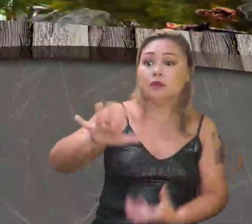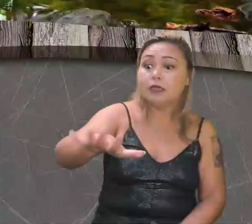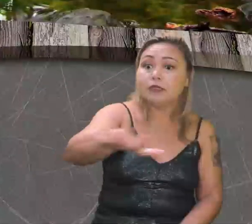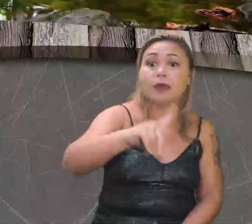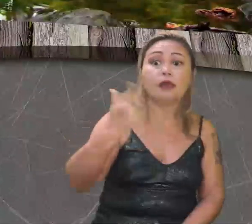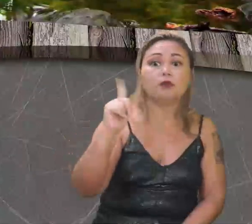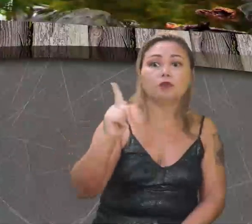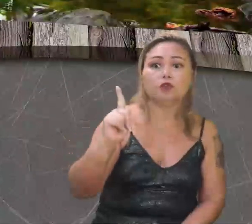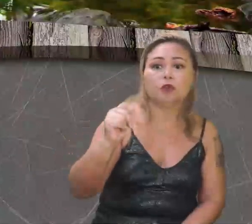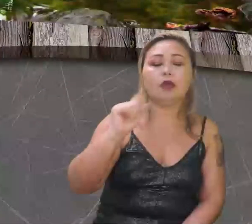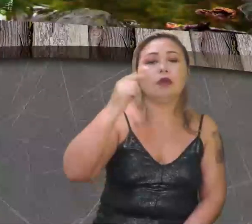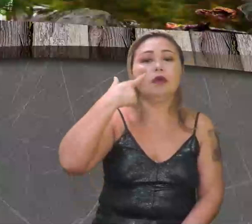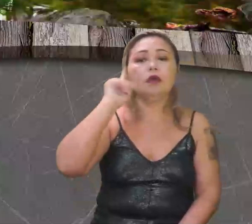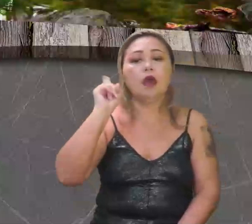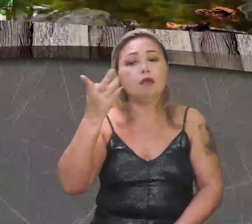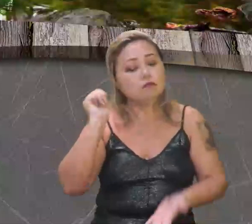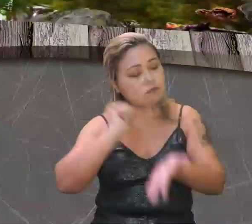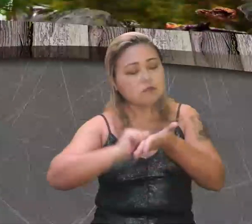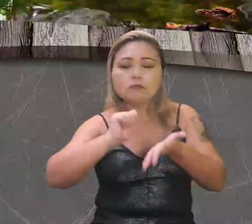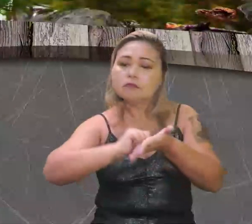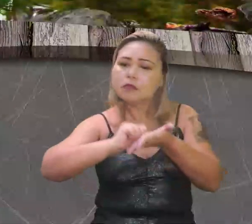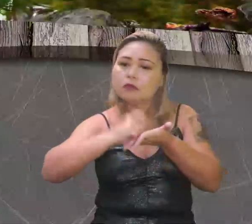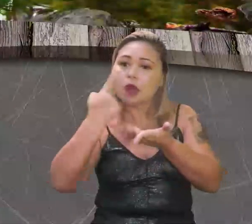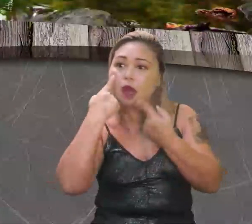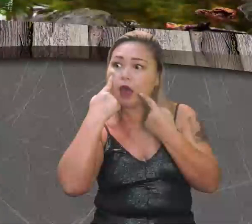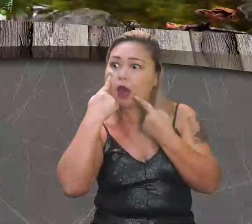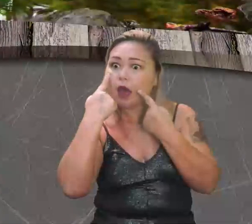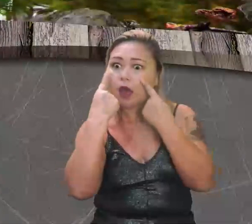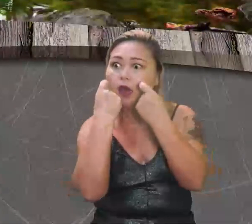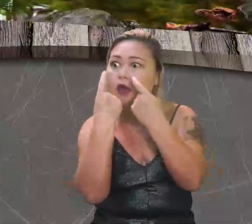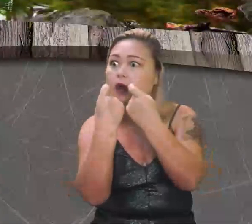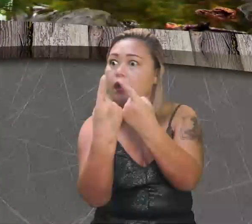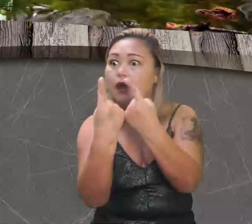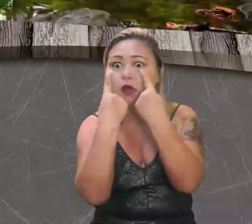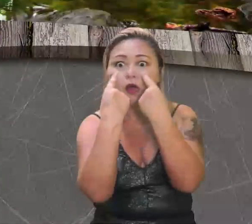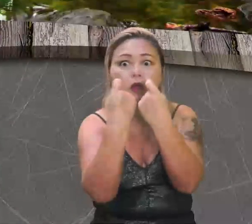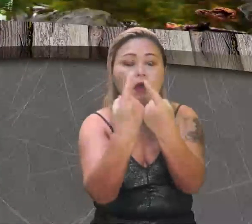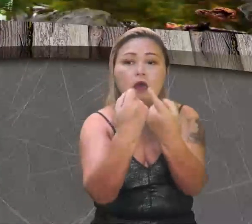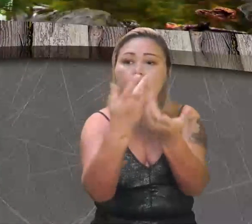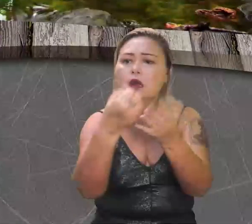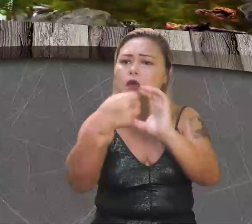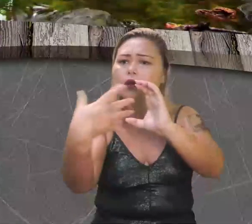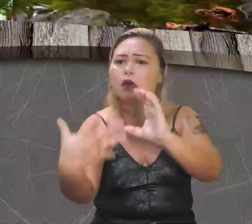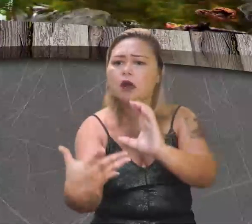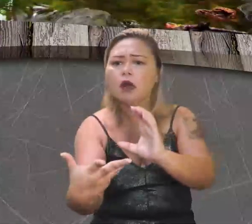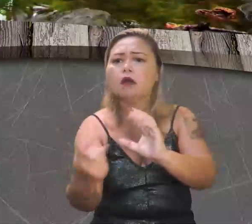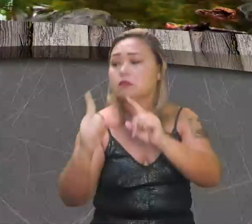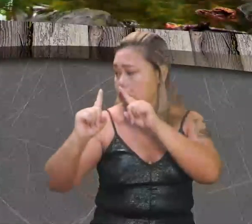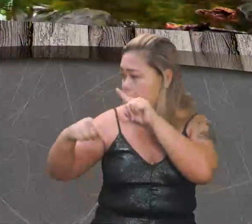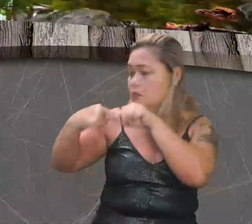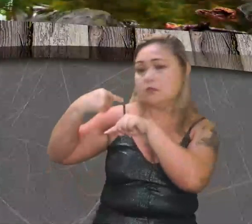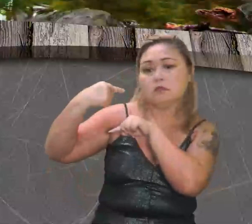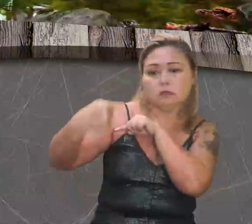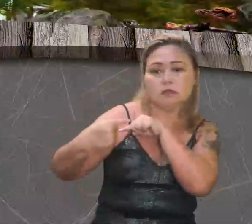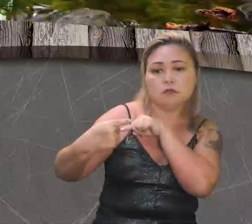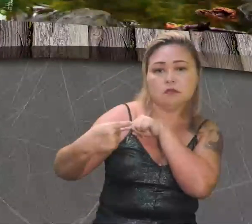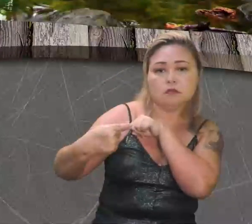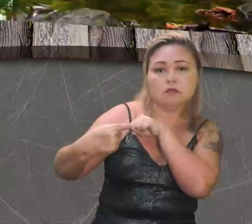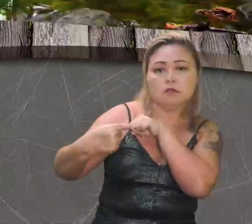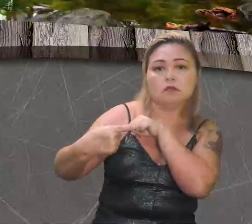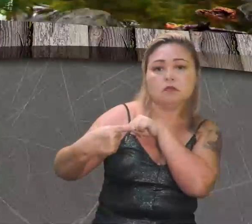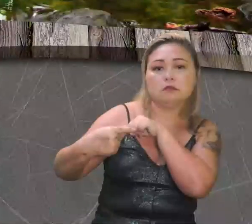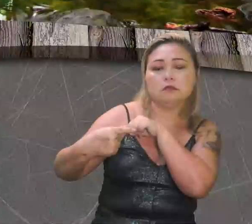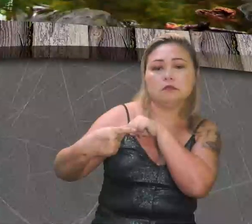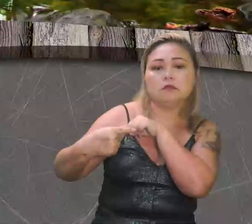muito interessantes para elaborar. Ele viu que existiam características que eram herdáveis, ele